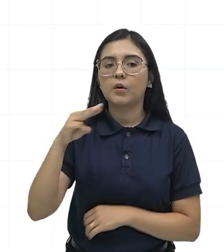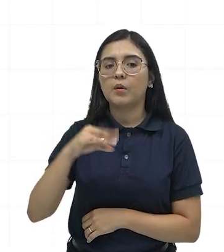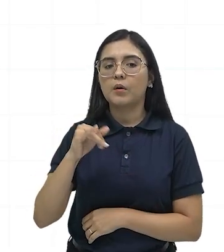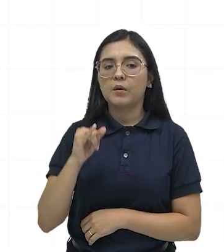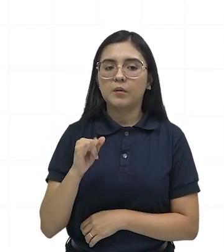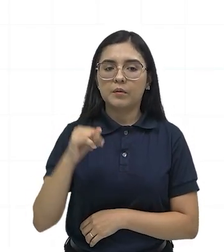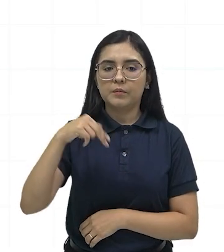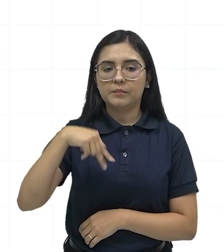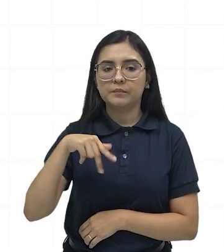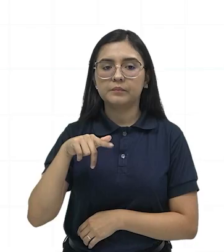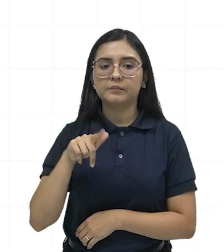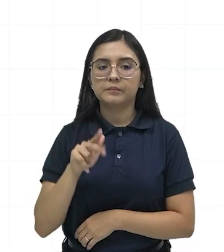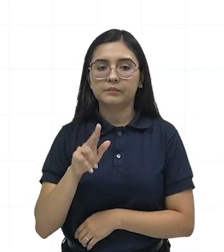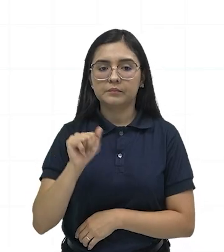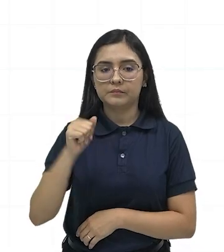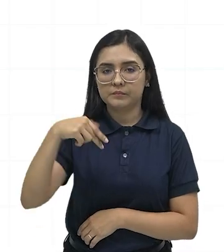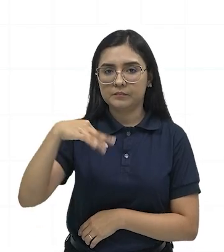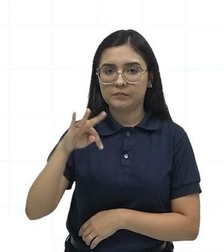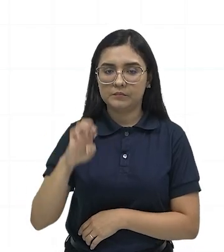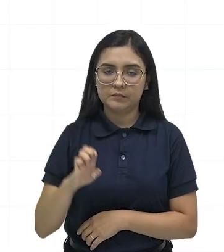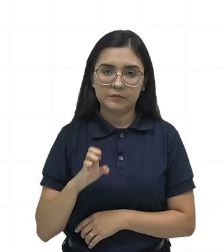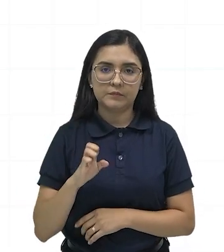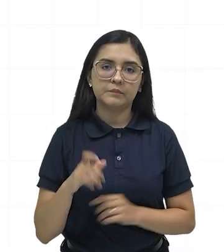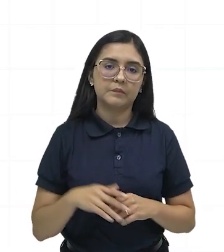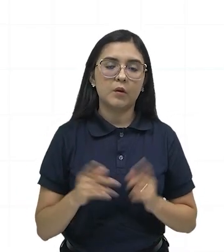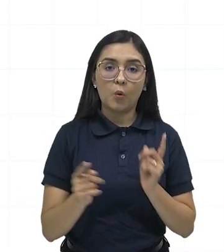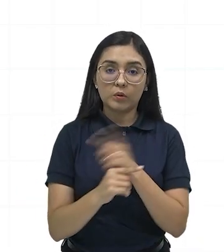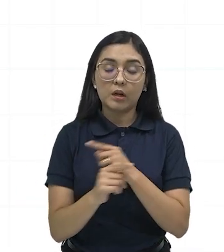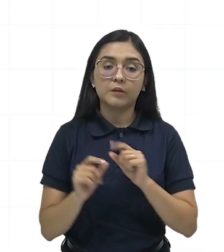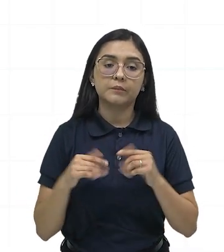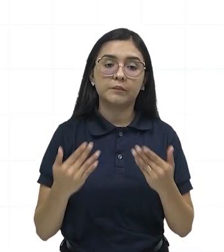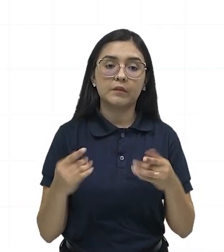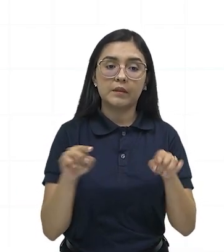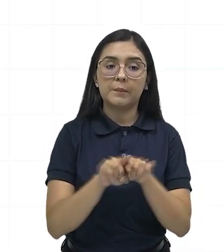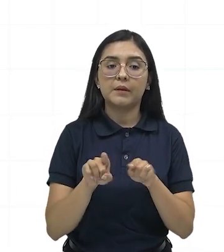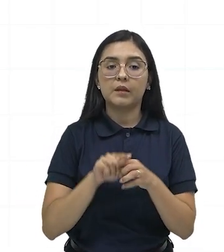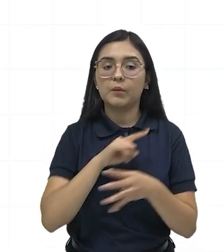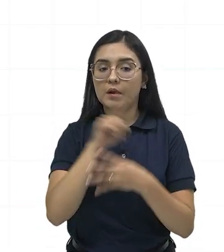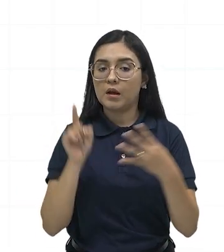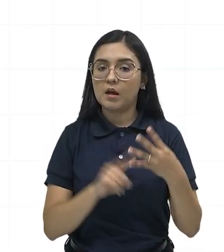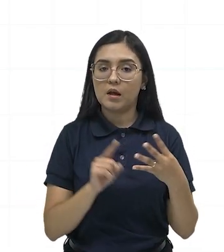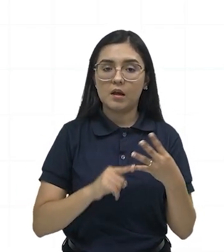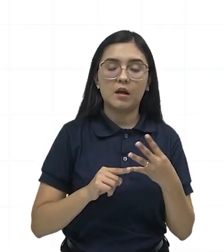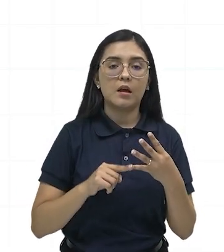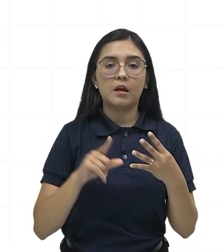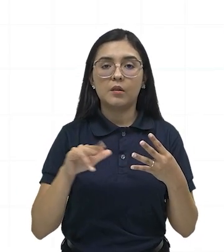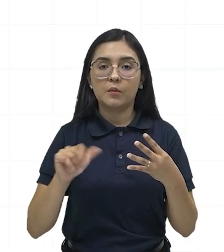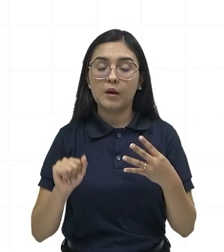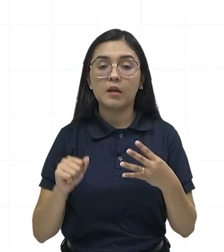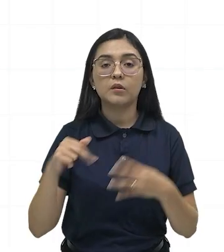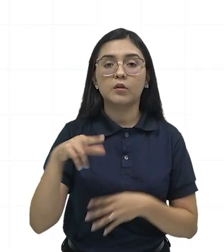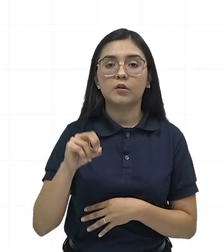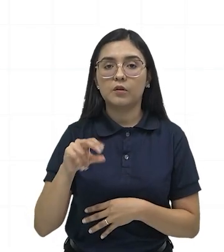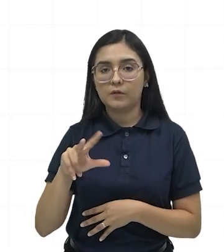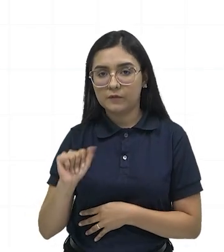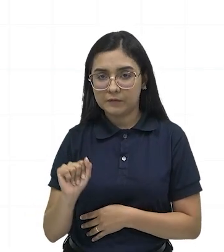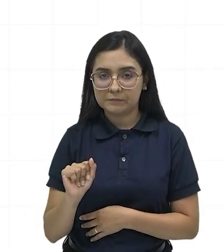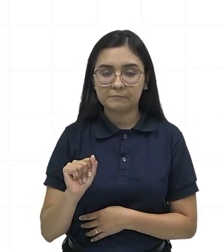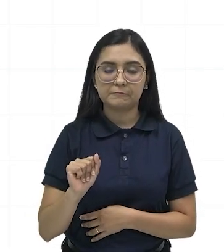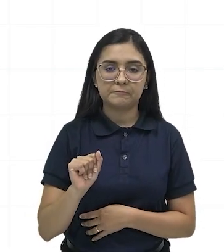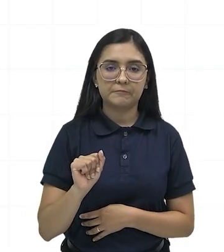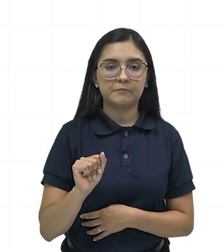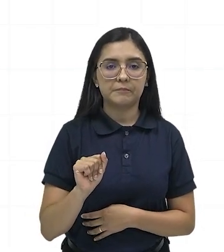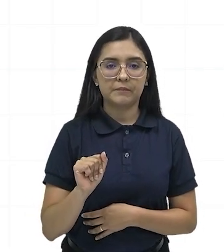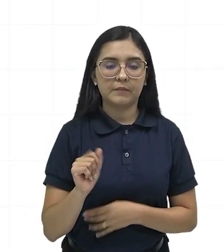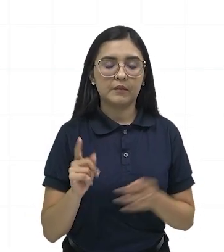lua crescente. E temos também a lua nova, né? Que a iluminação da lua nova, ela